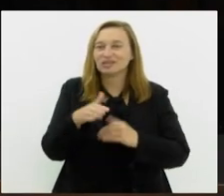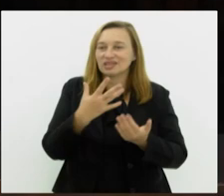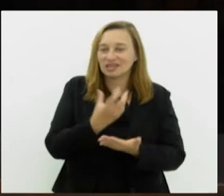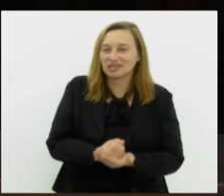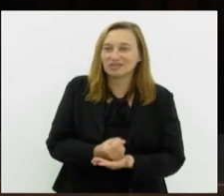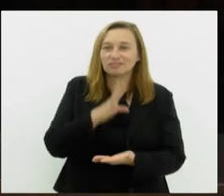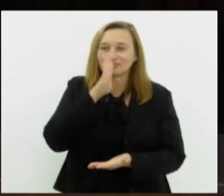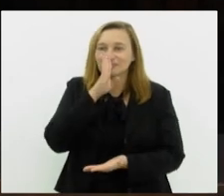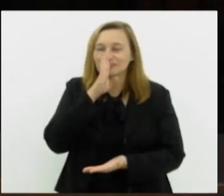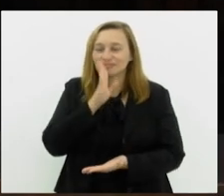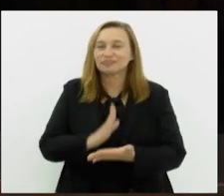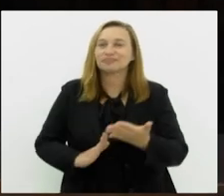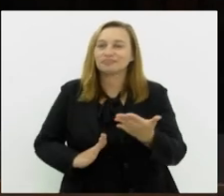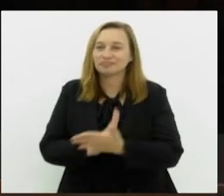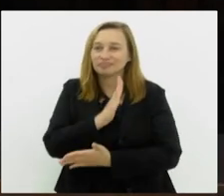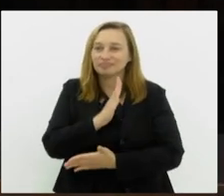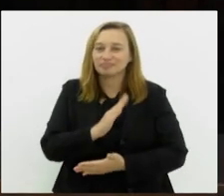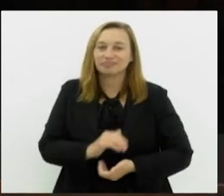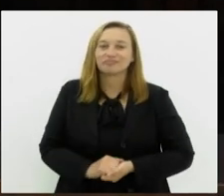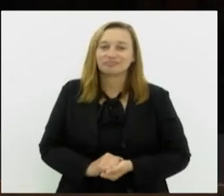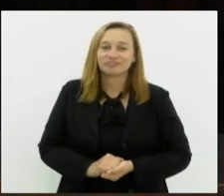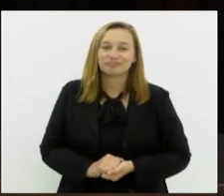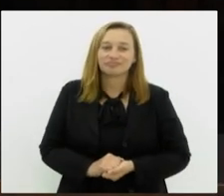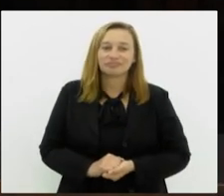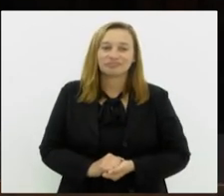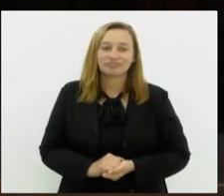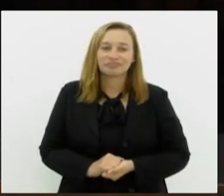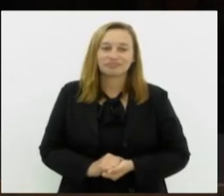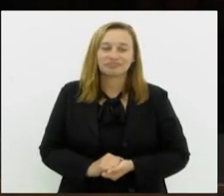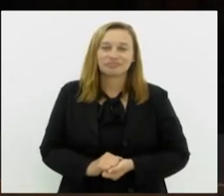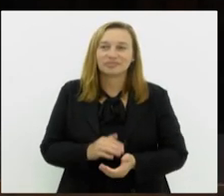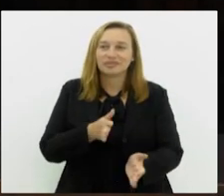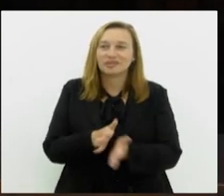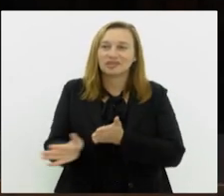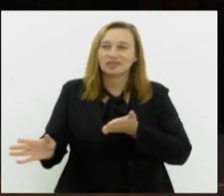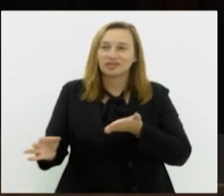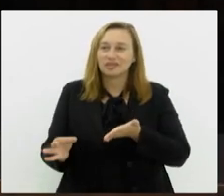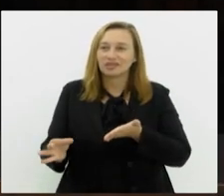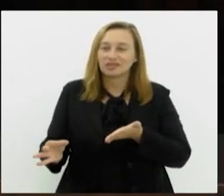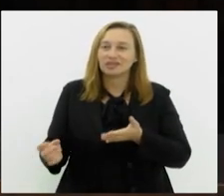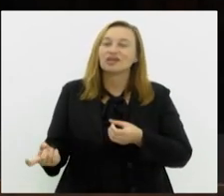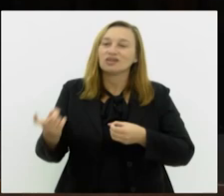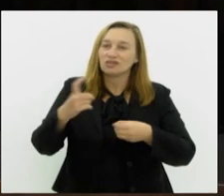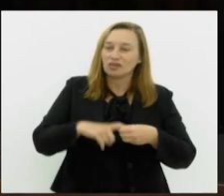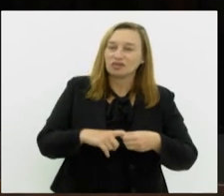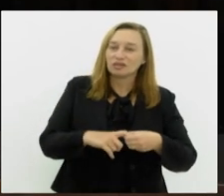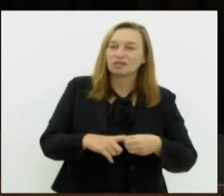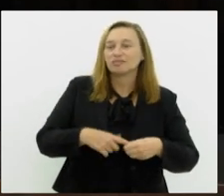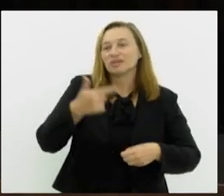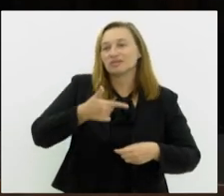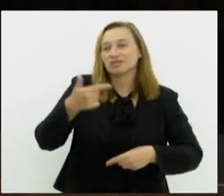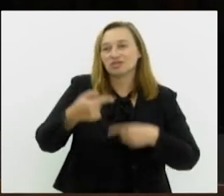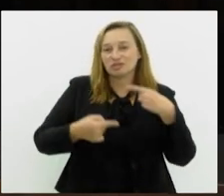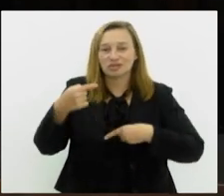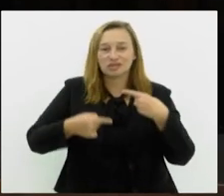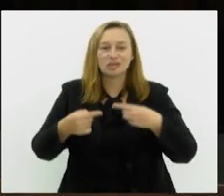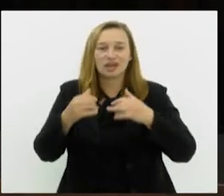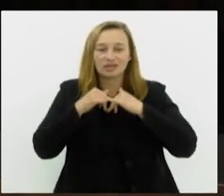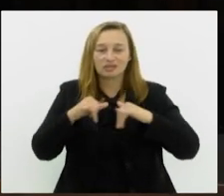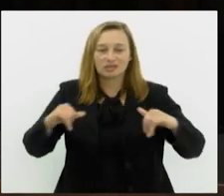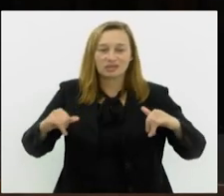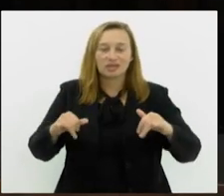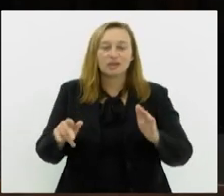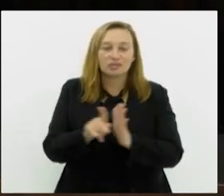aprovam, permaneçam como estão, aprovado. Vai a redação do vencido para a segunda discussão.